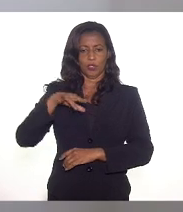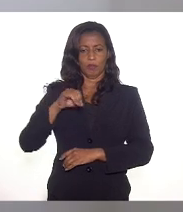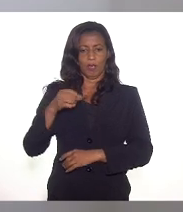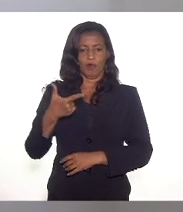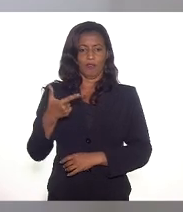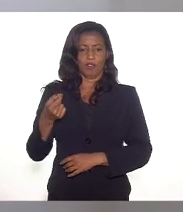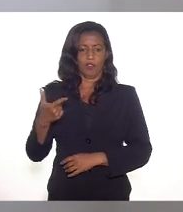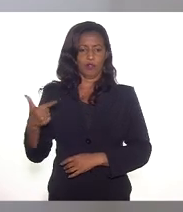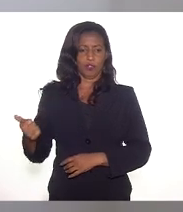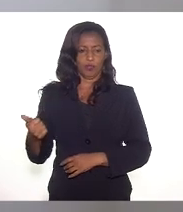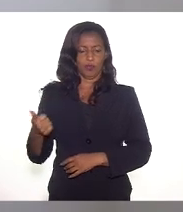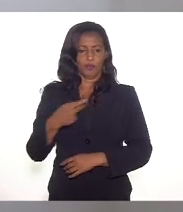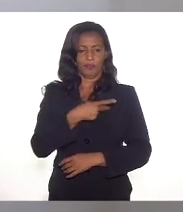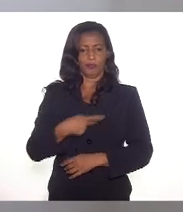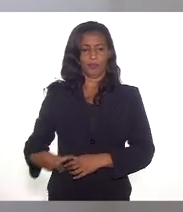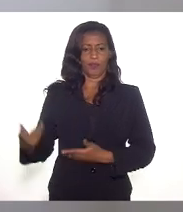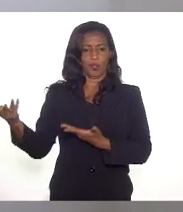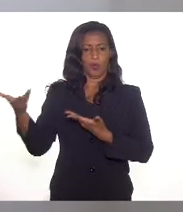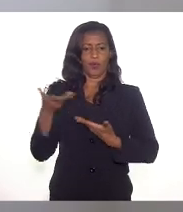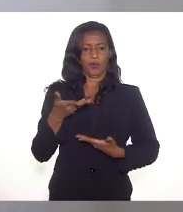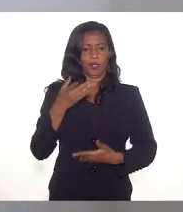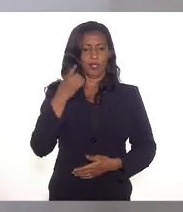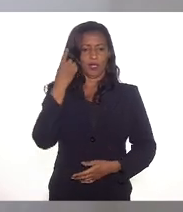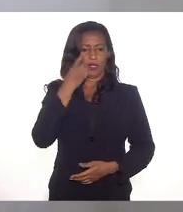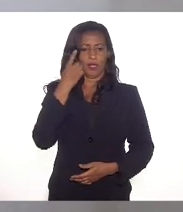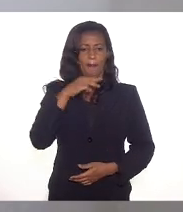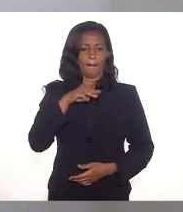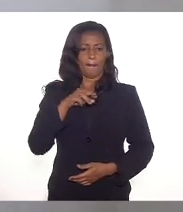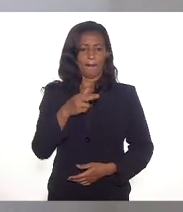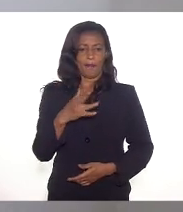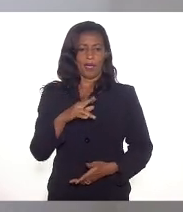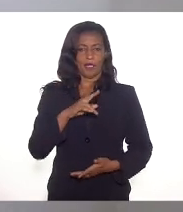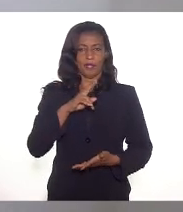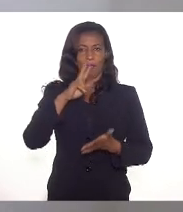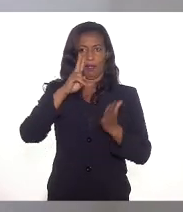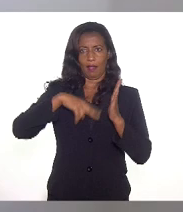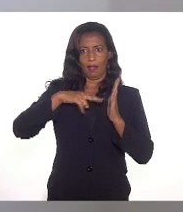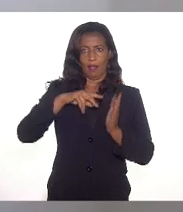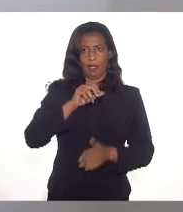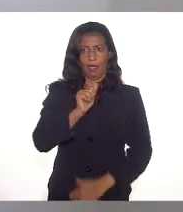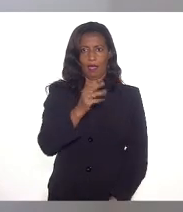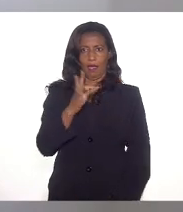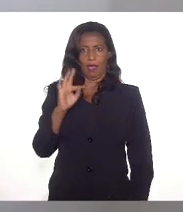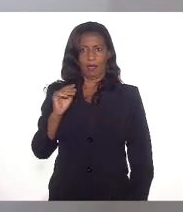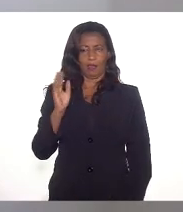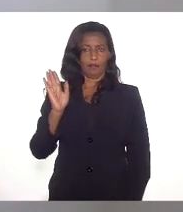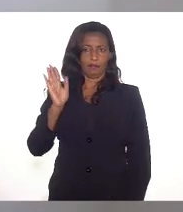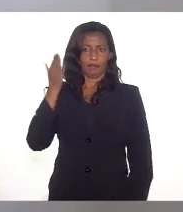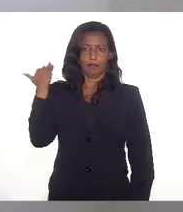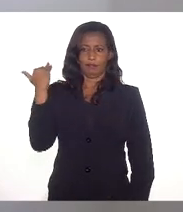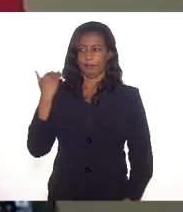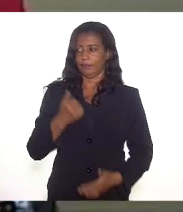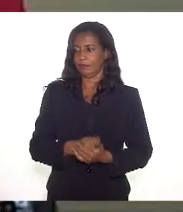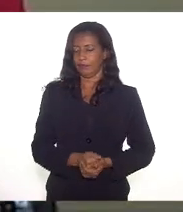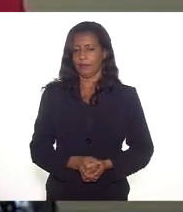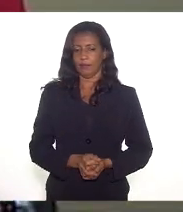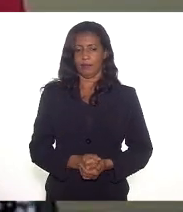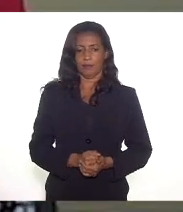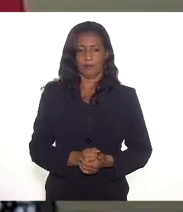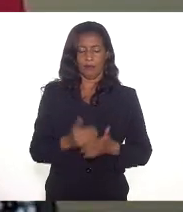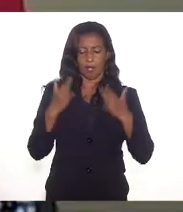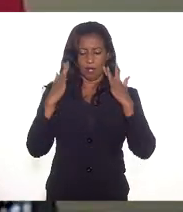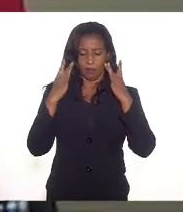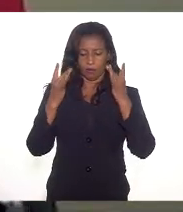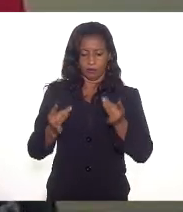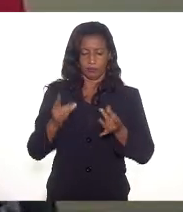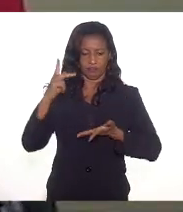2021. A presidência convida a deputada Marta Rocha a fazer a leitura da ata da sessão anterior. A reflete com exatidão